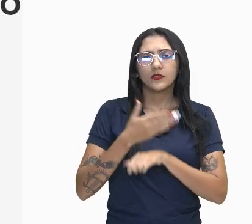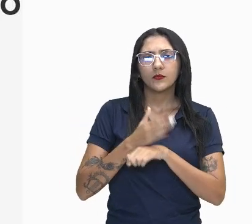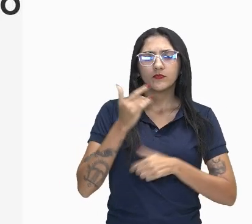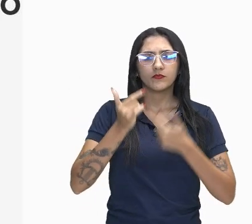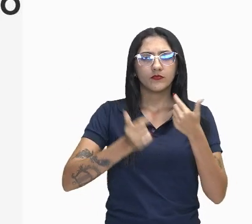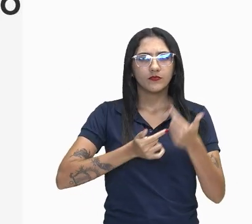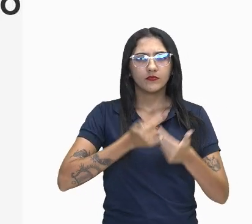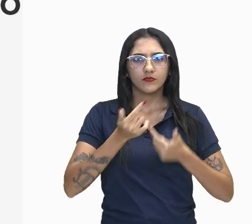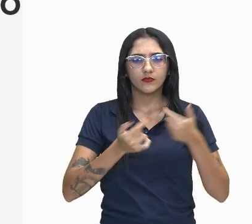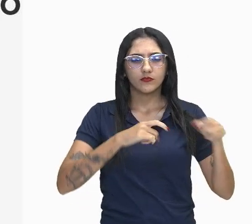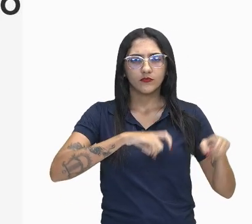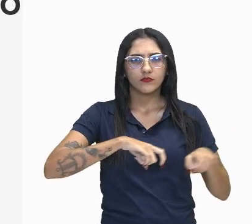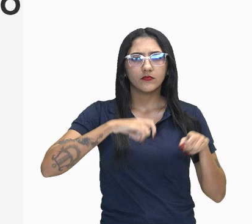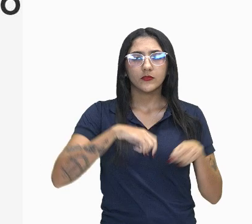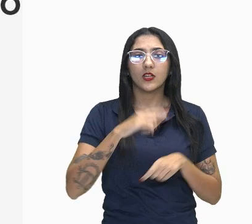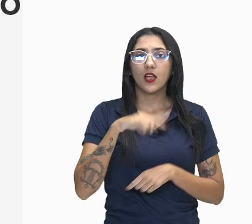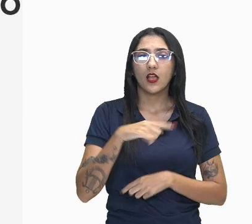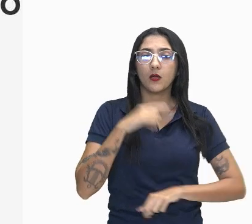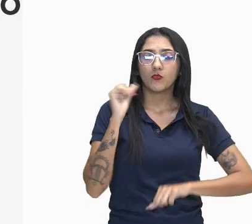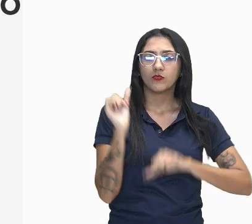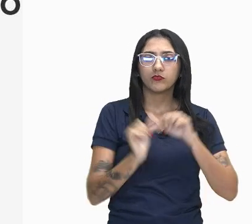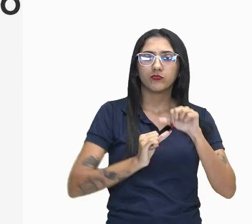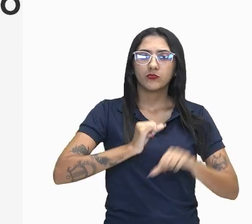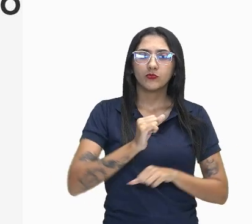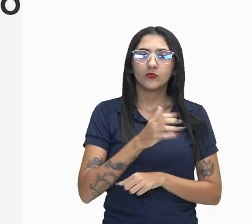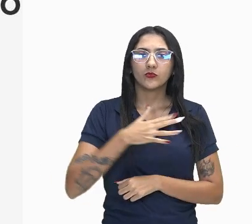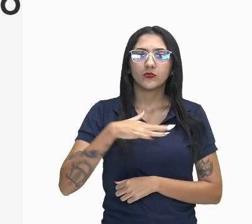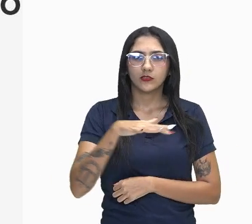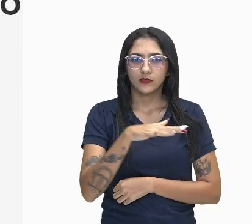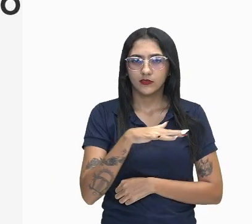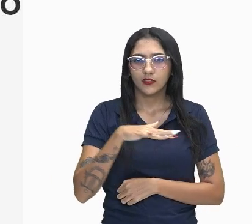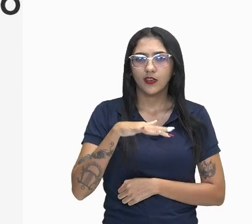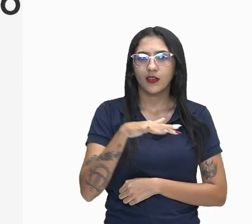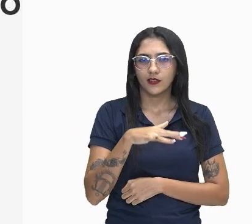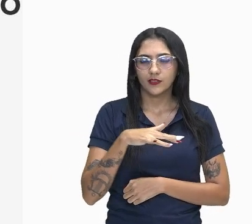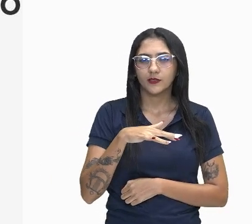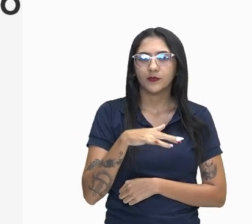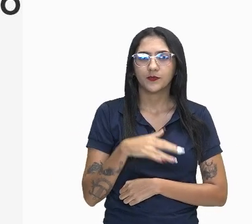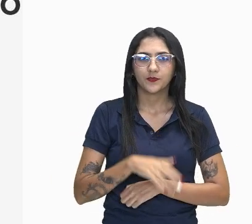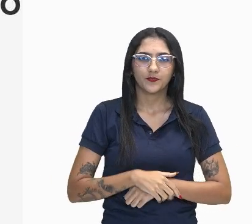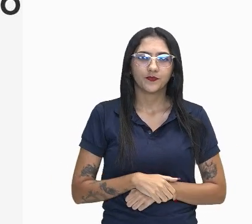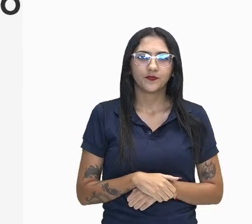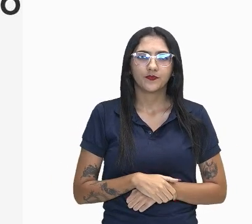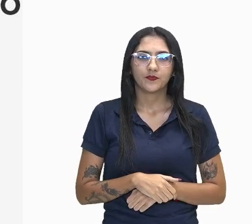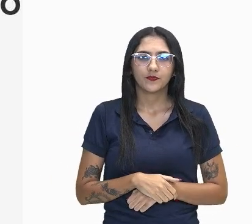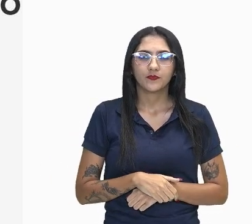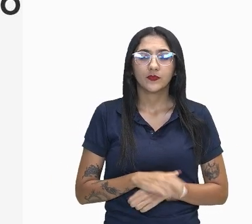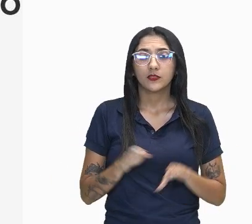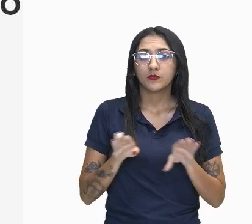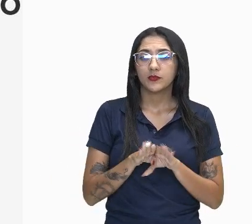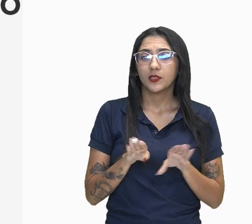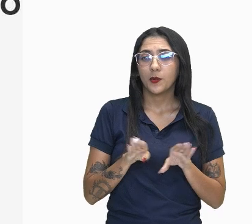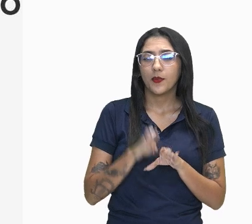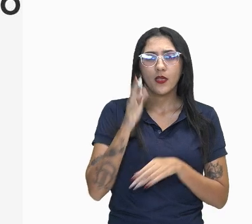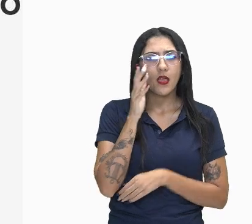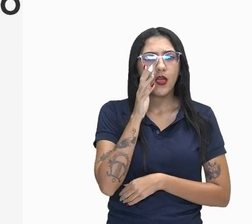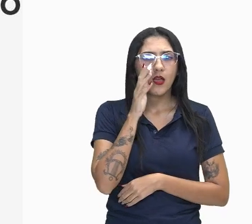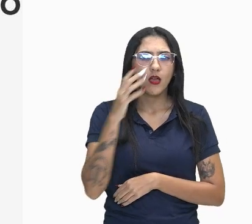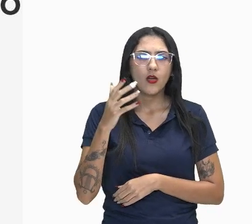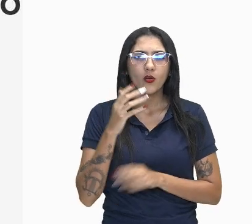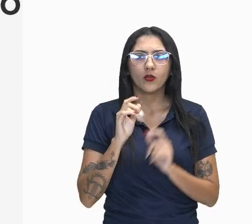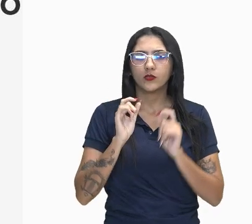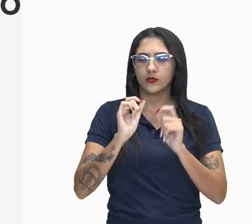agrícolas, gente, elas modificam a paisagem rural, tá? Assim como ocorre também